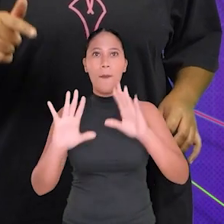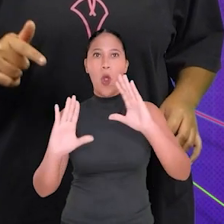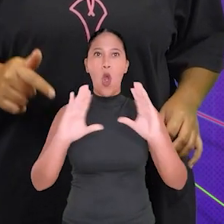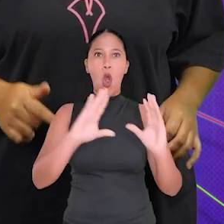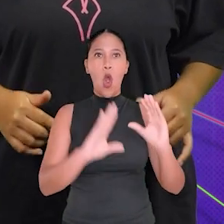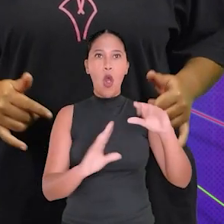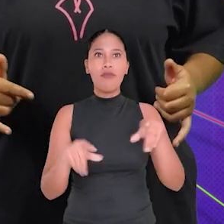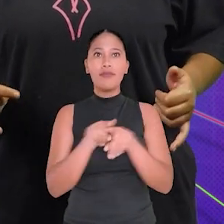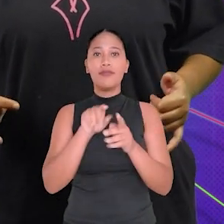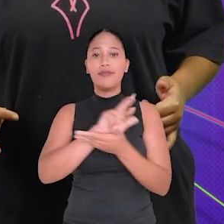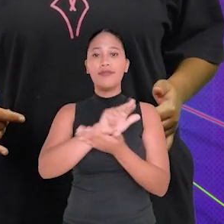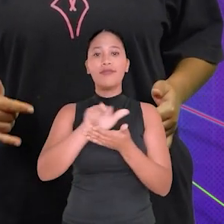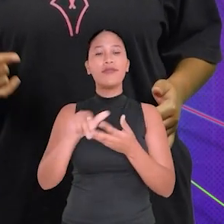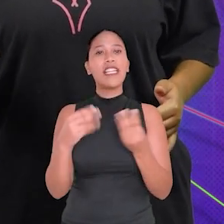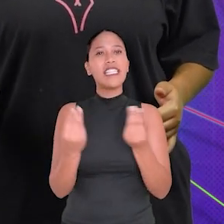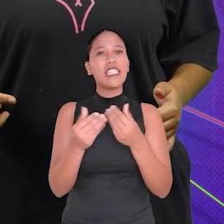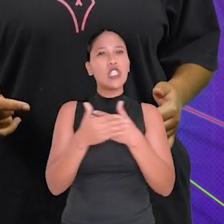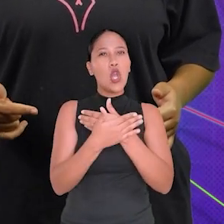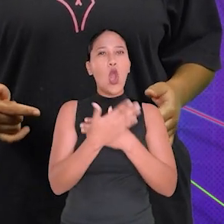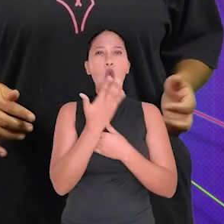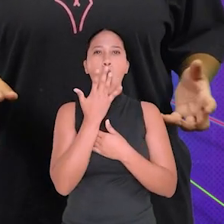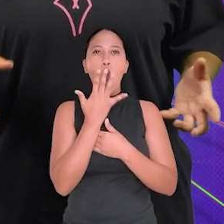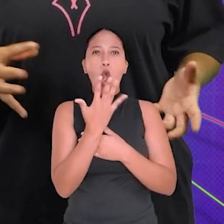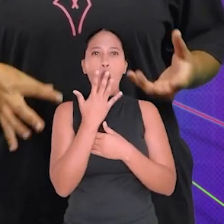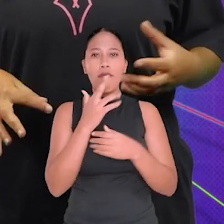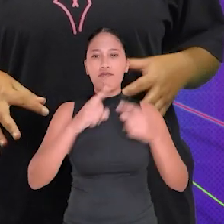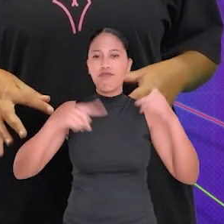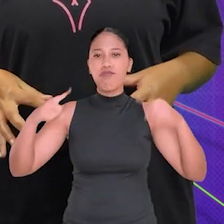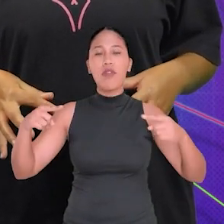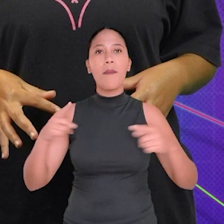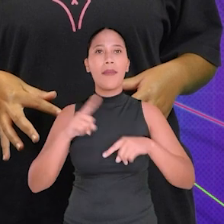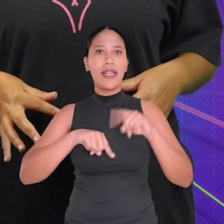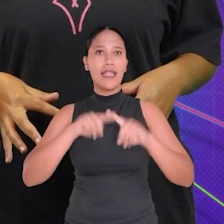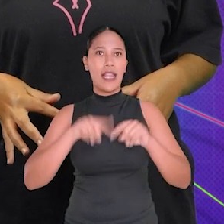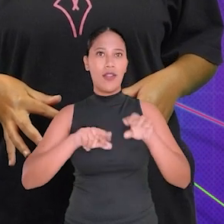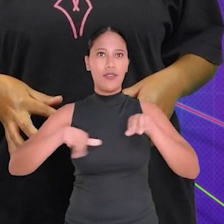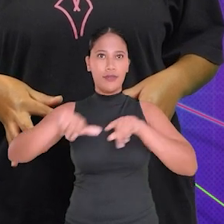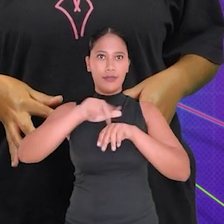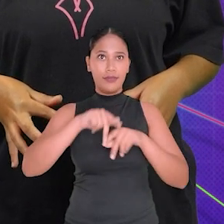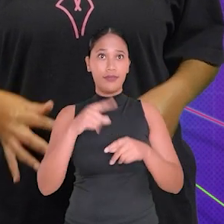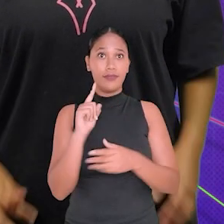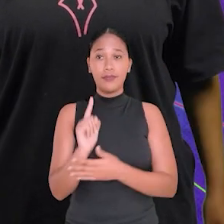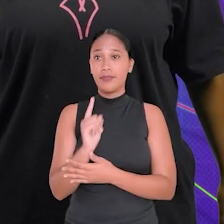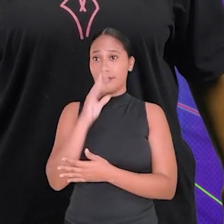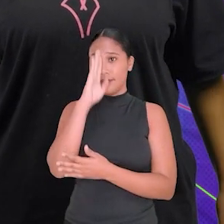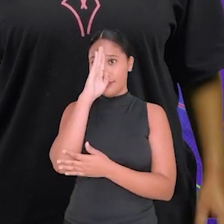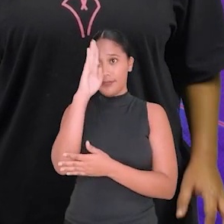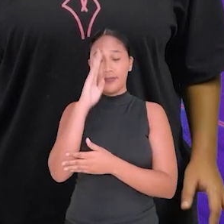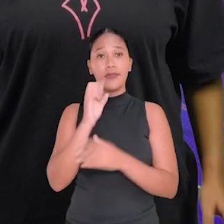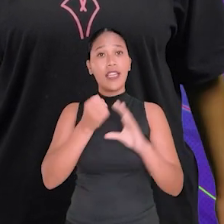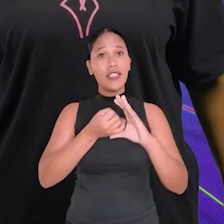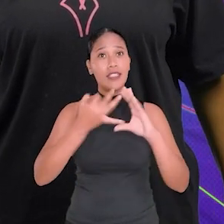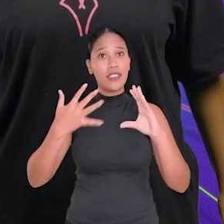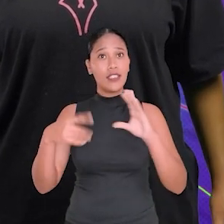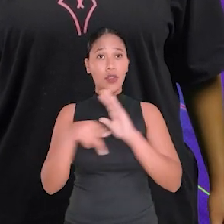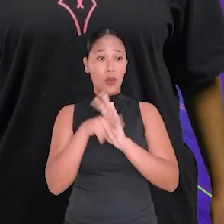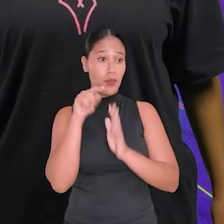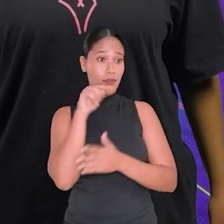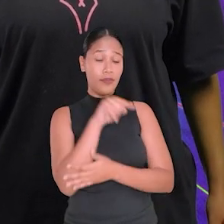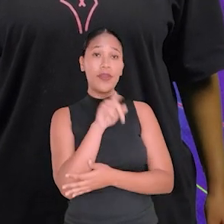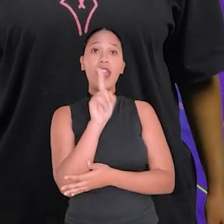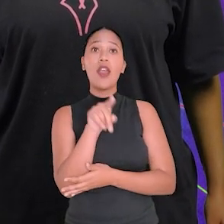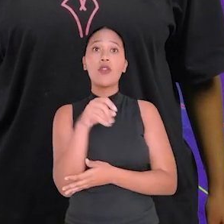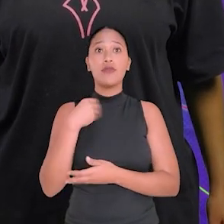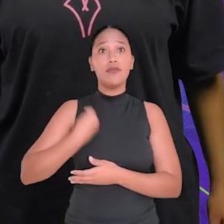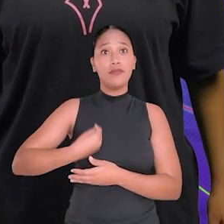por blocos, com uma variedade de texturas e cores para diferenciar os diferentes materiais. Uma das principais características